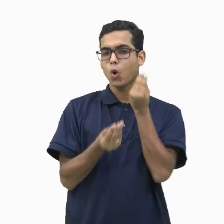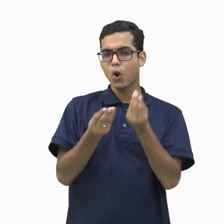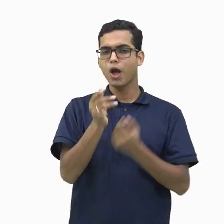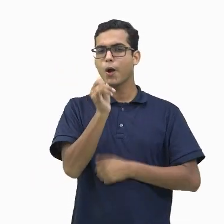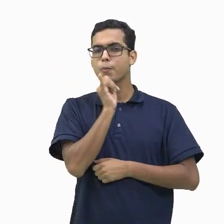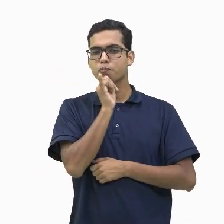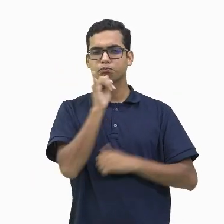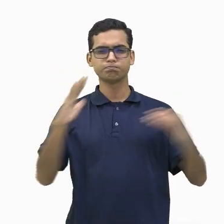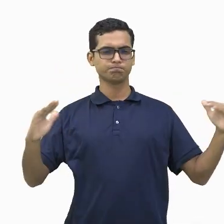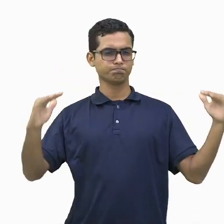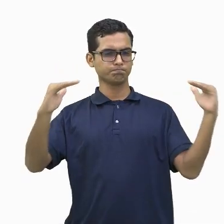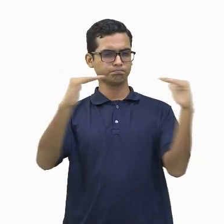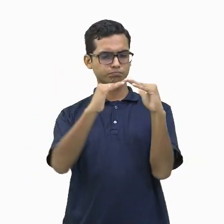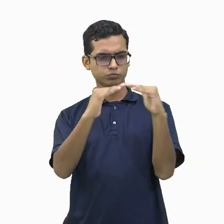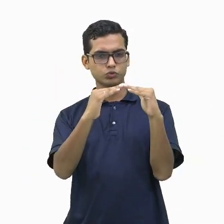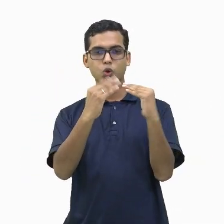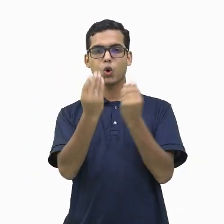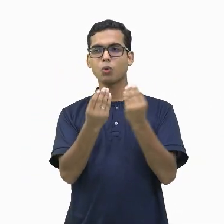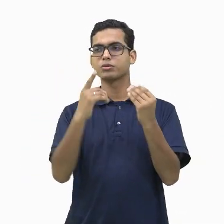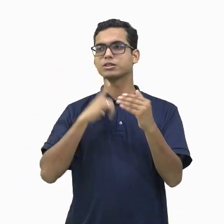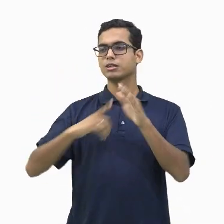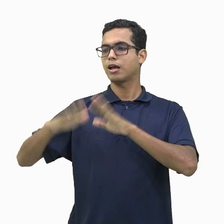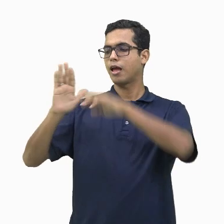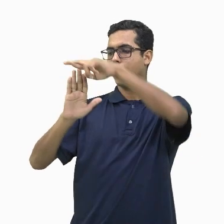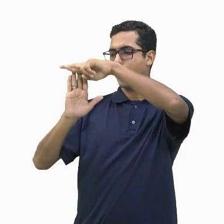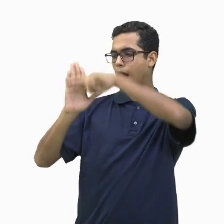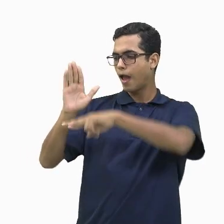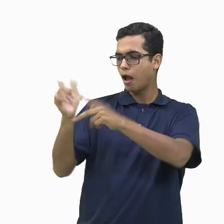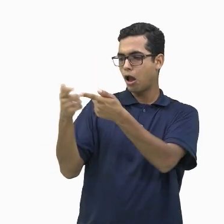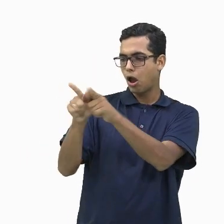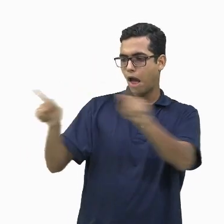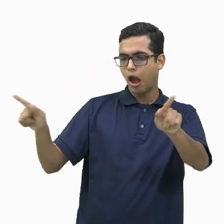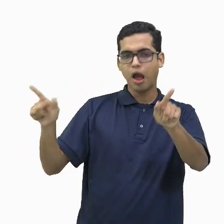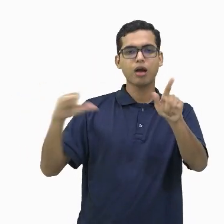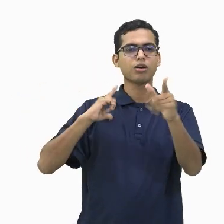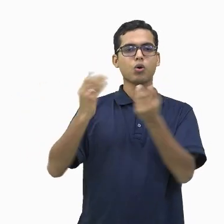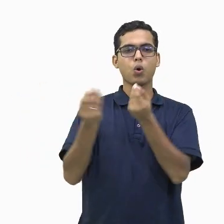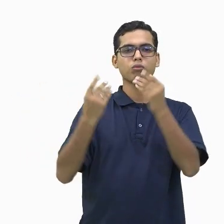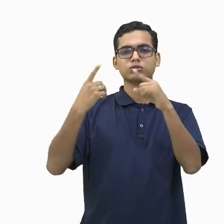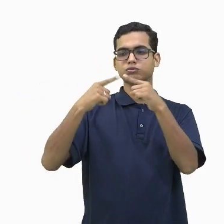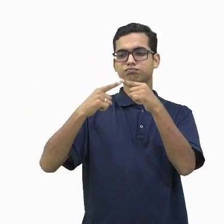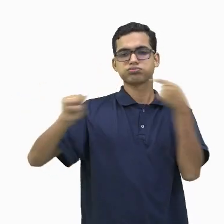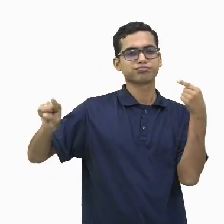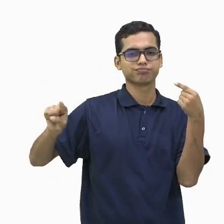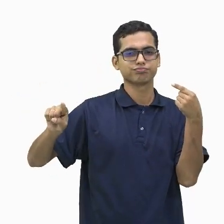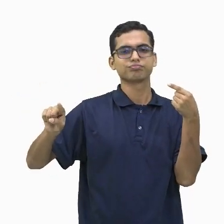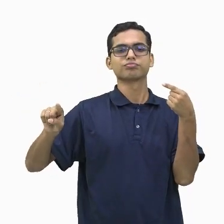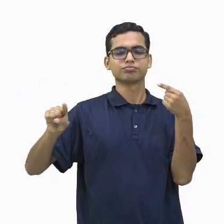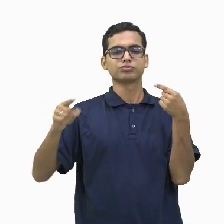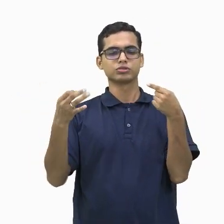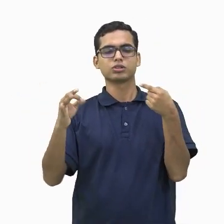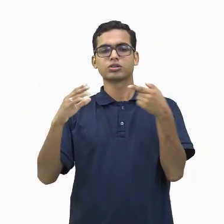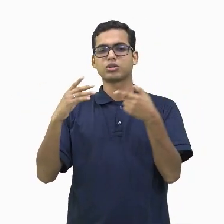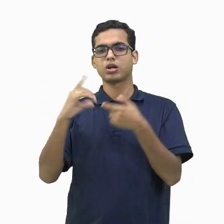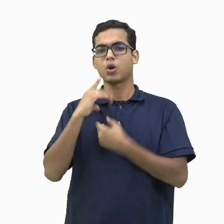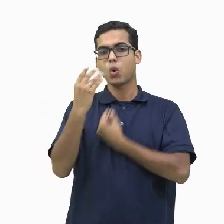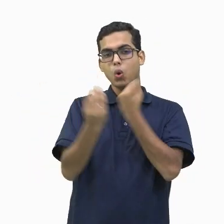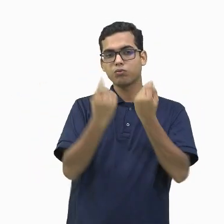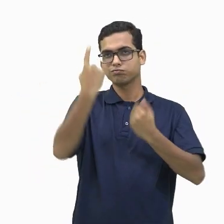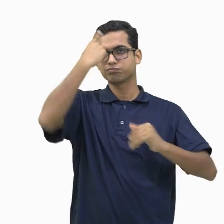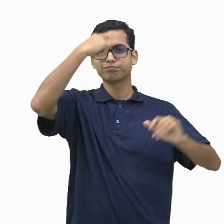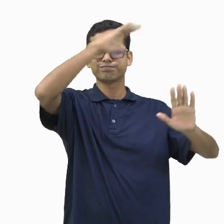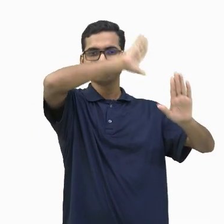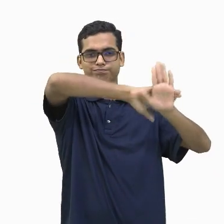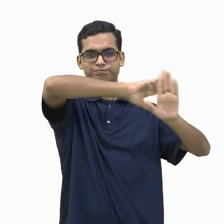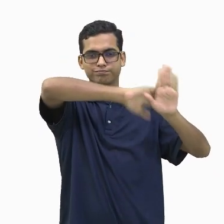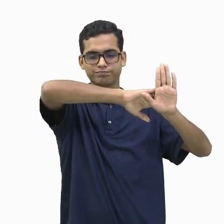não seguisse regras gramaticais. Ocorre uma concordância que é do tipo ideológica.